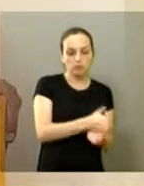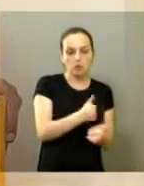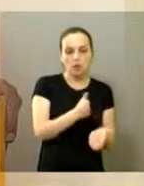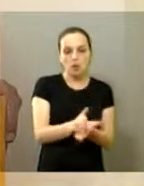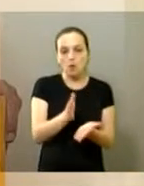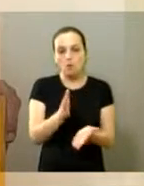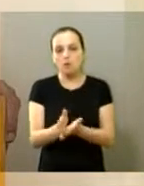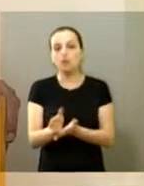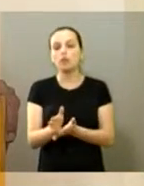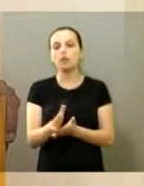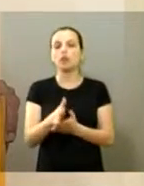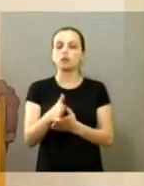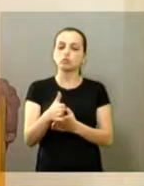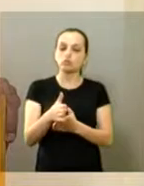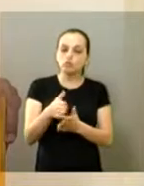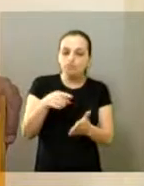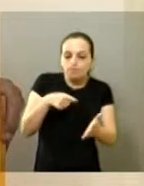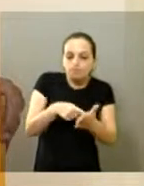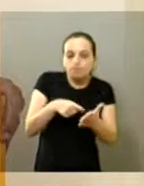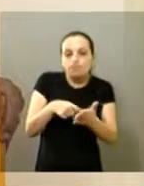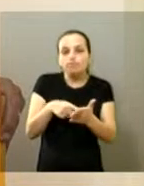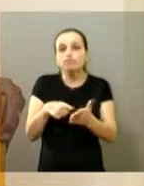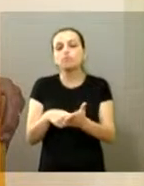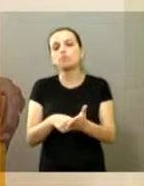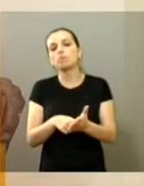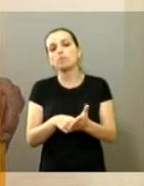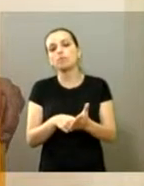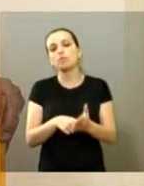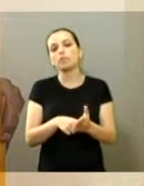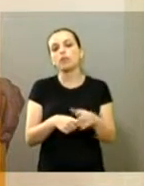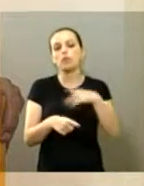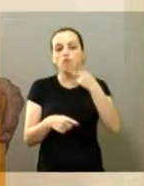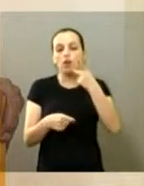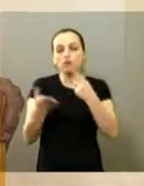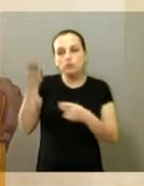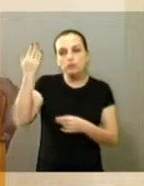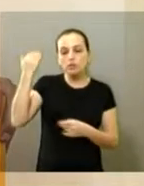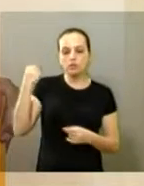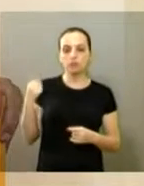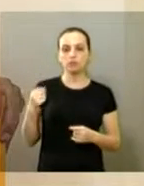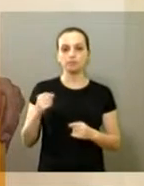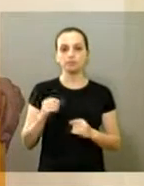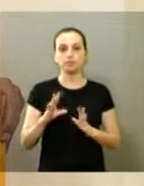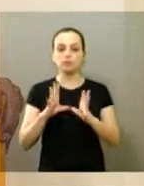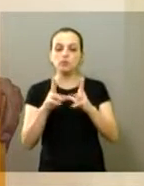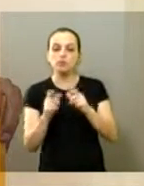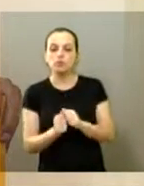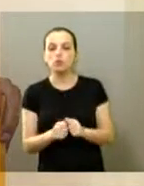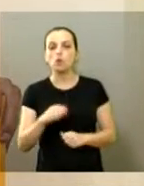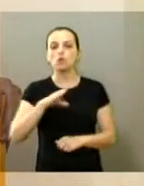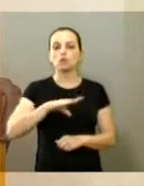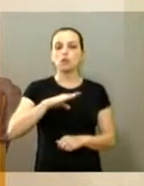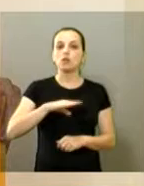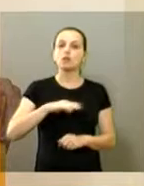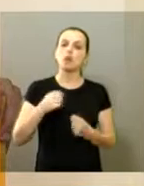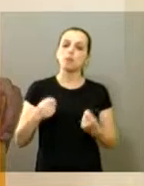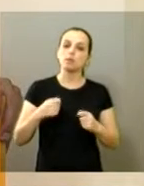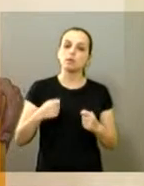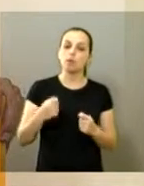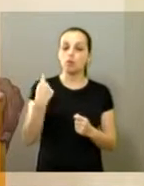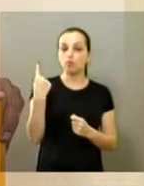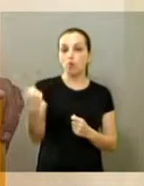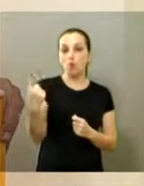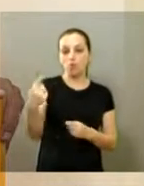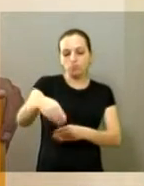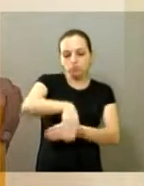algumas indicações que um grande urbanista uma vez disse: toda cidade deveria ter somente uma única.